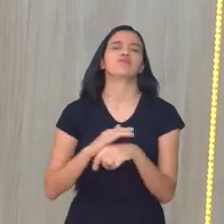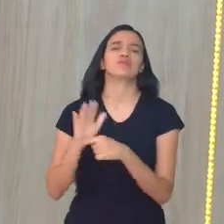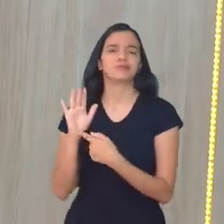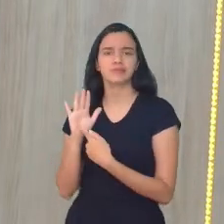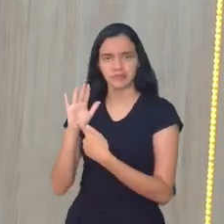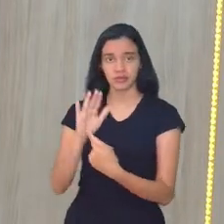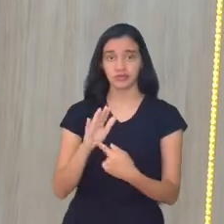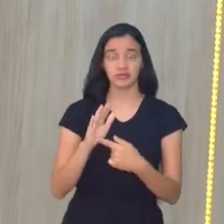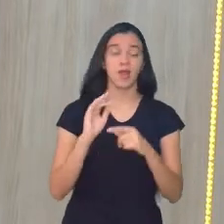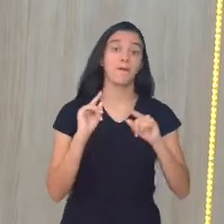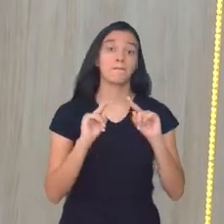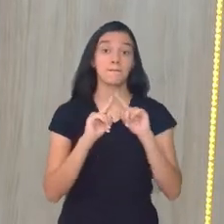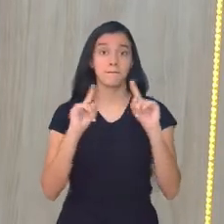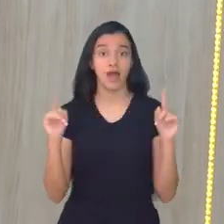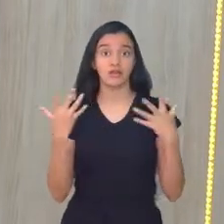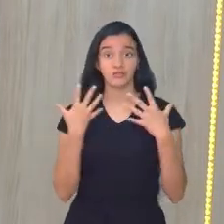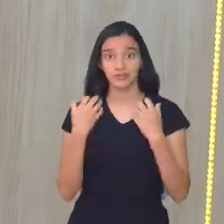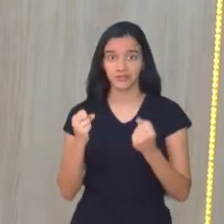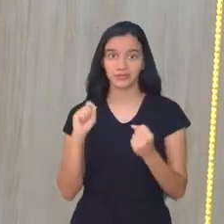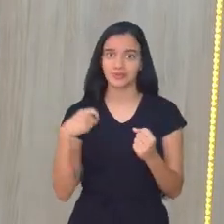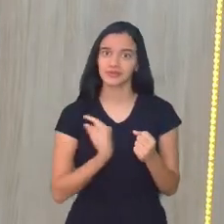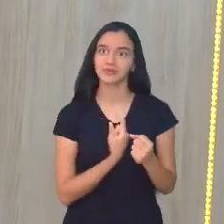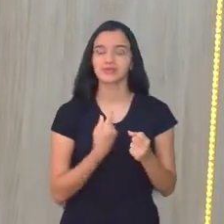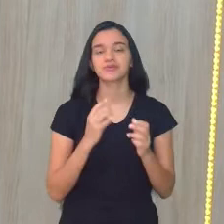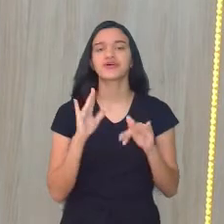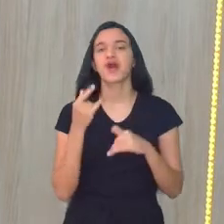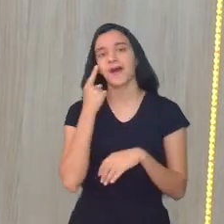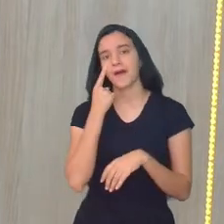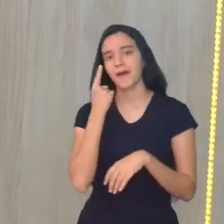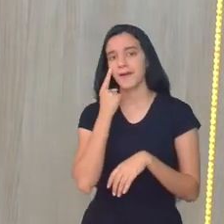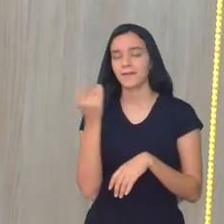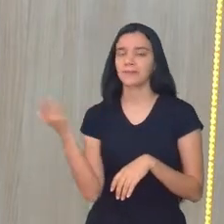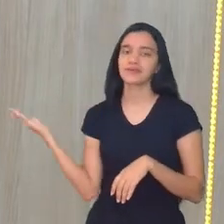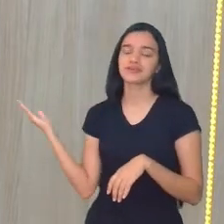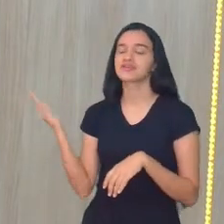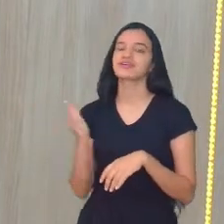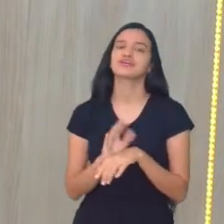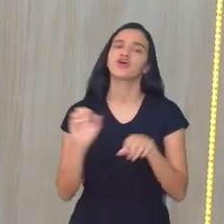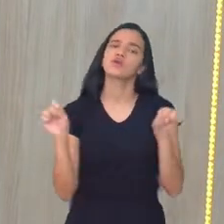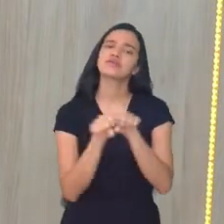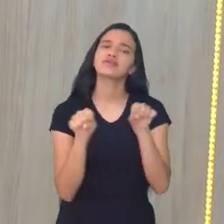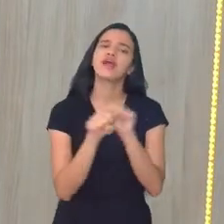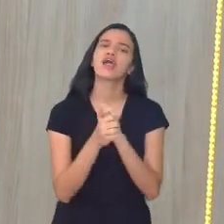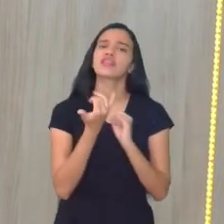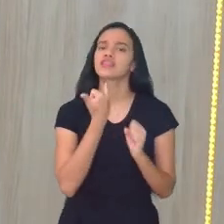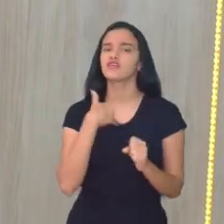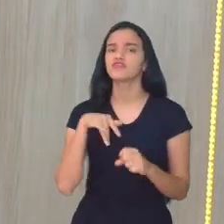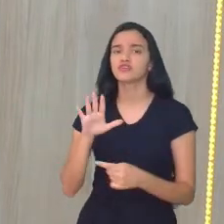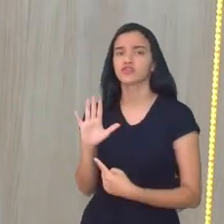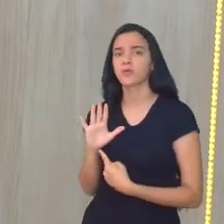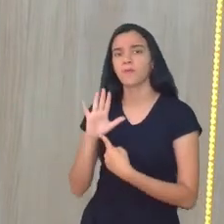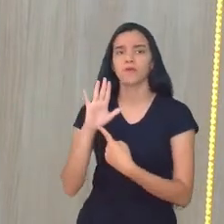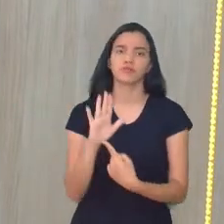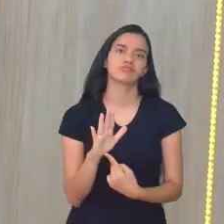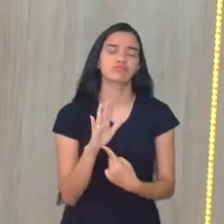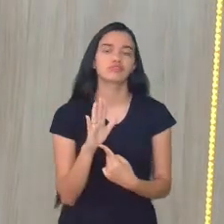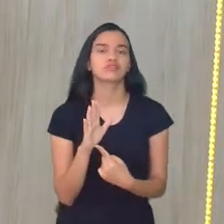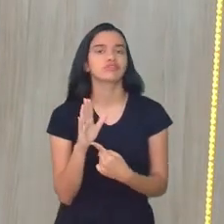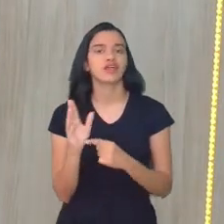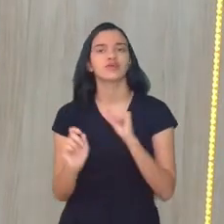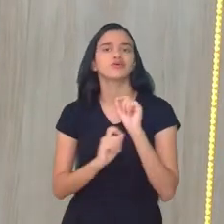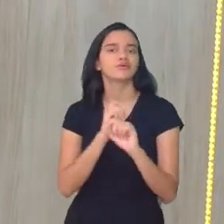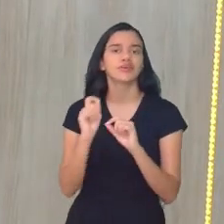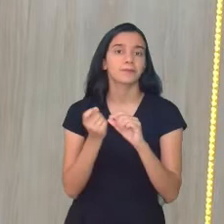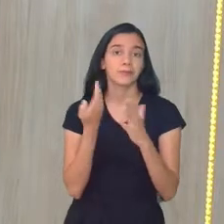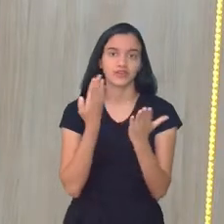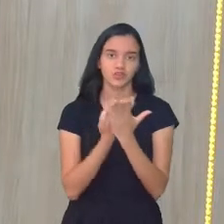apresenta. Mas vamos para o nosso assunto, né? O sistema nervoso, que eu apresentei a vocês ontem, dizendo que